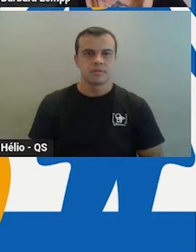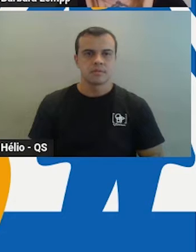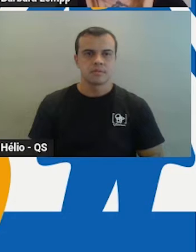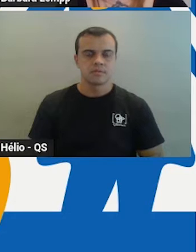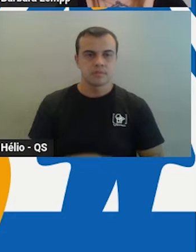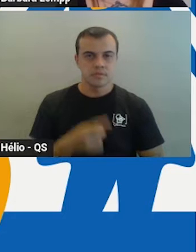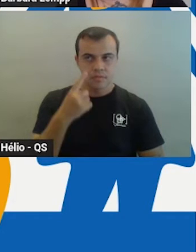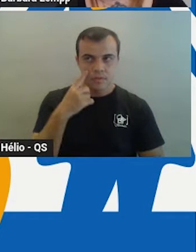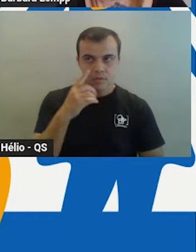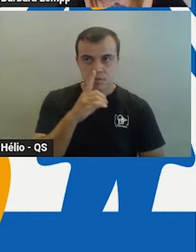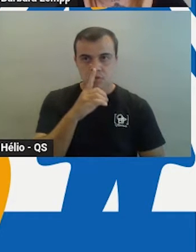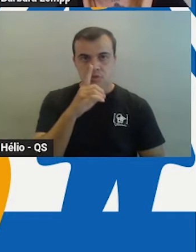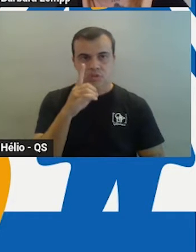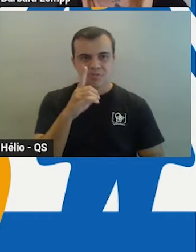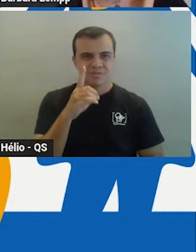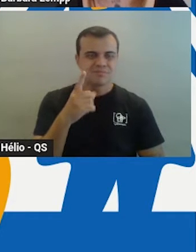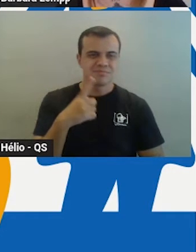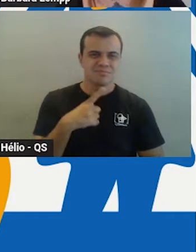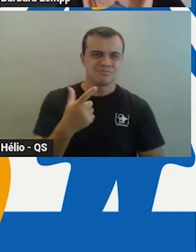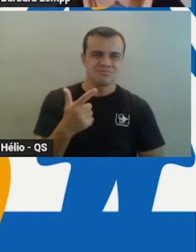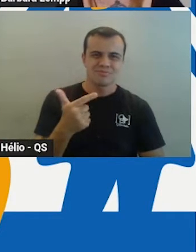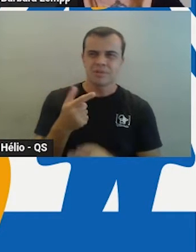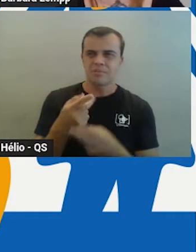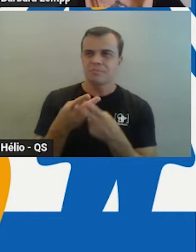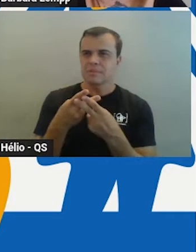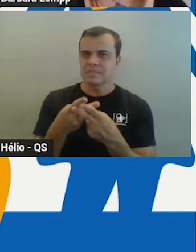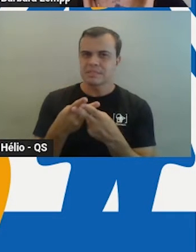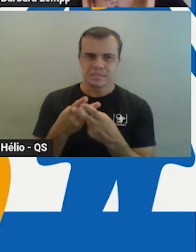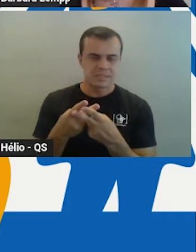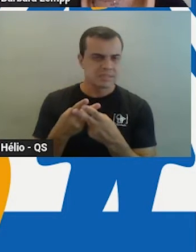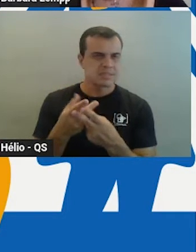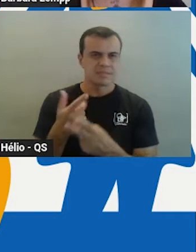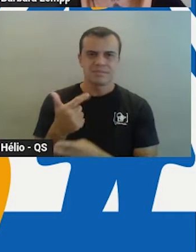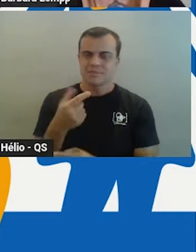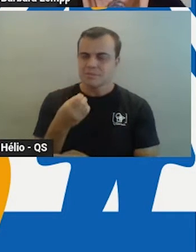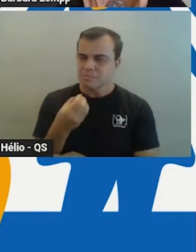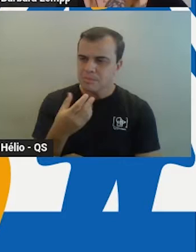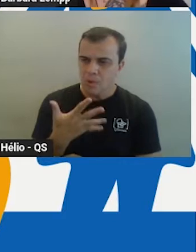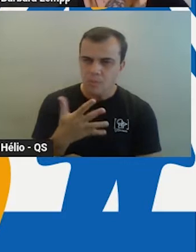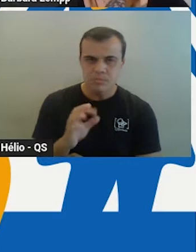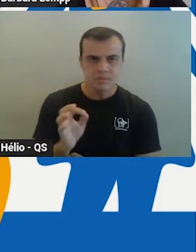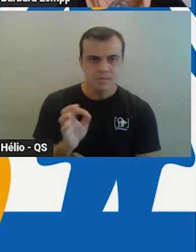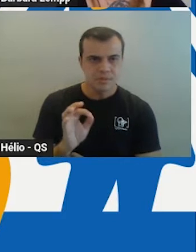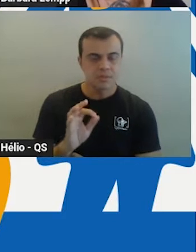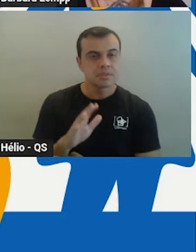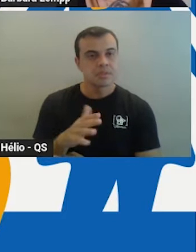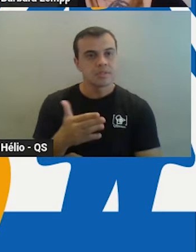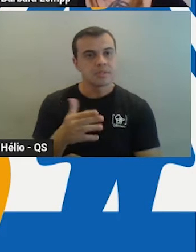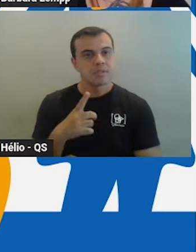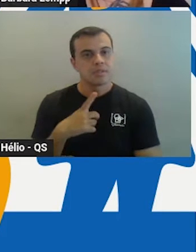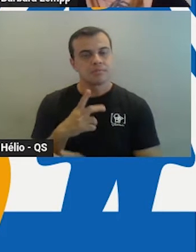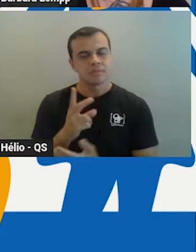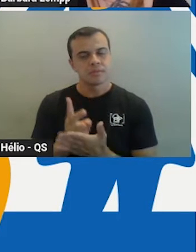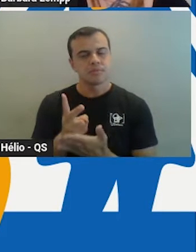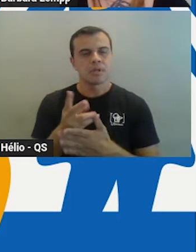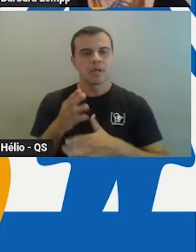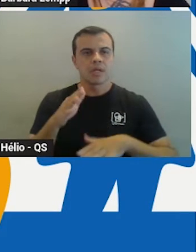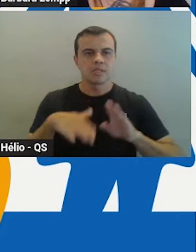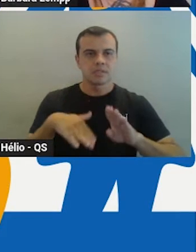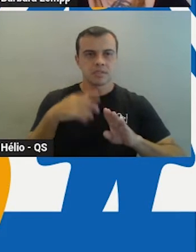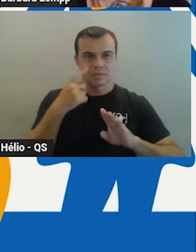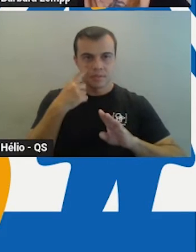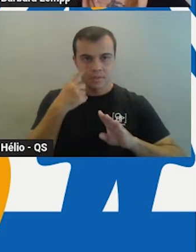também tem dia que a gente não está com paciência, às vezes a gente não está num bom dia, não custa nada, às vezes, chegar